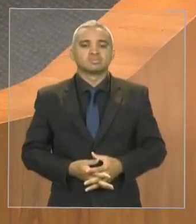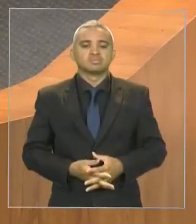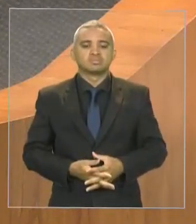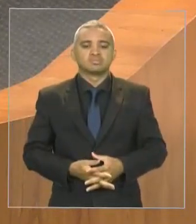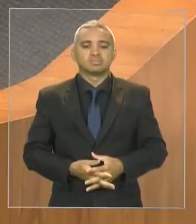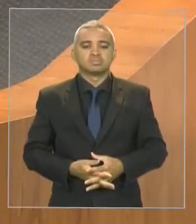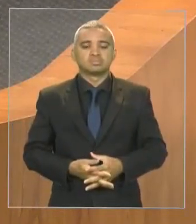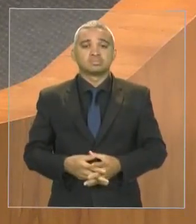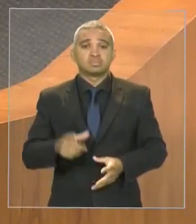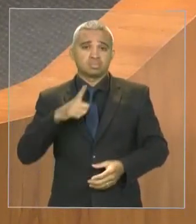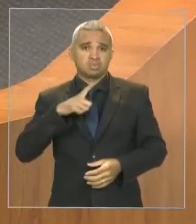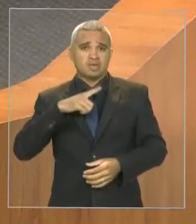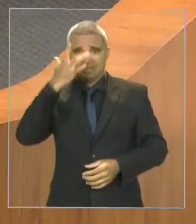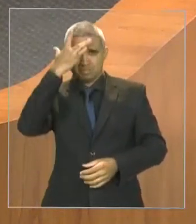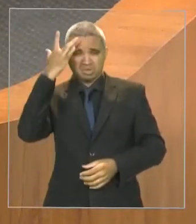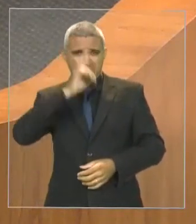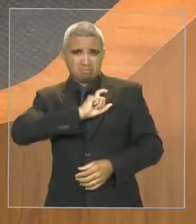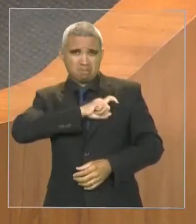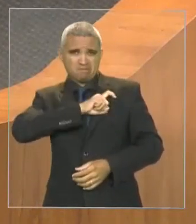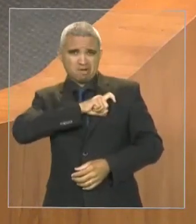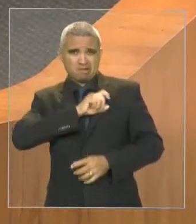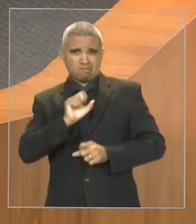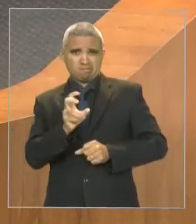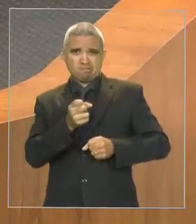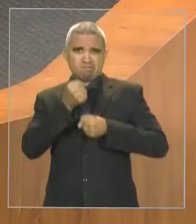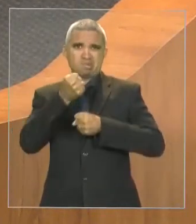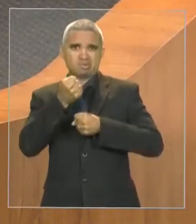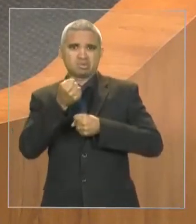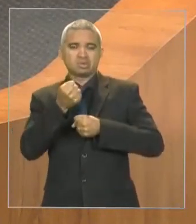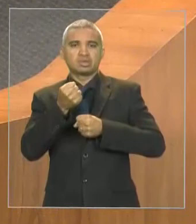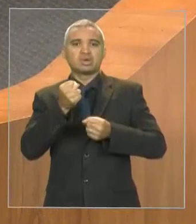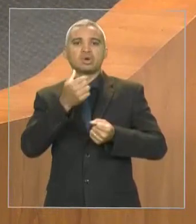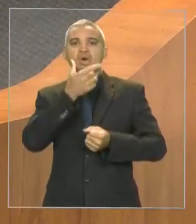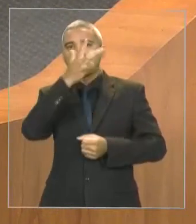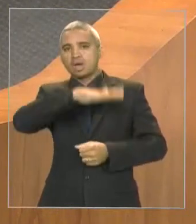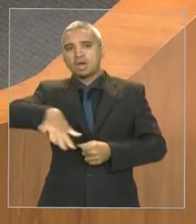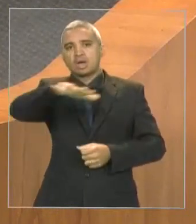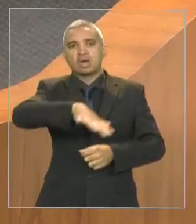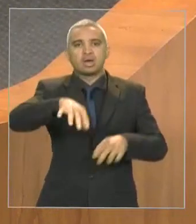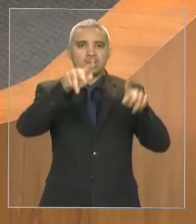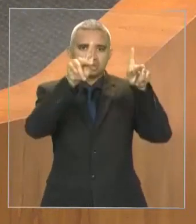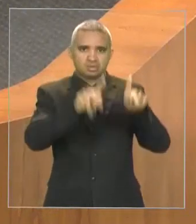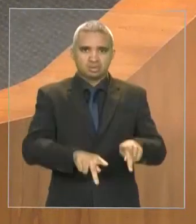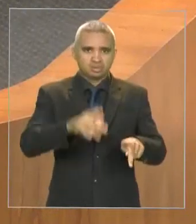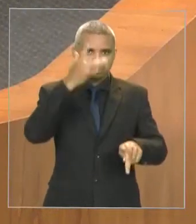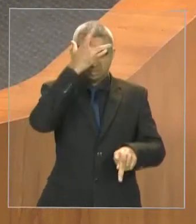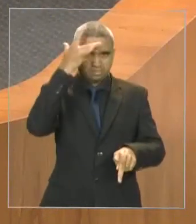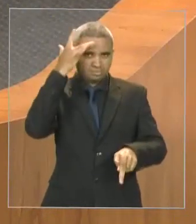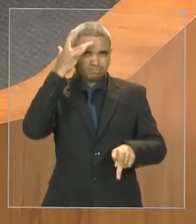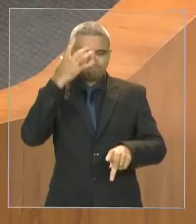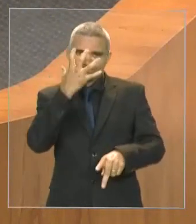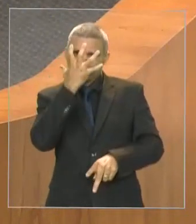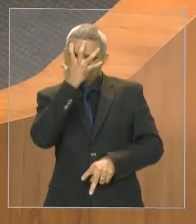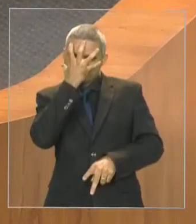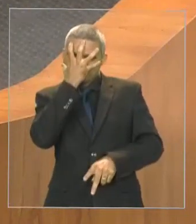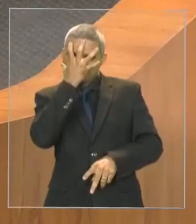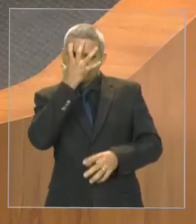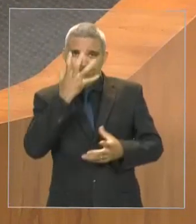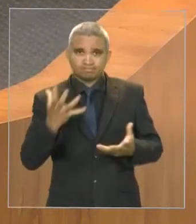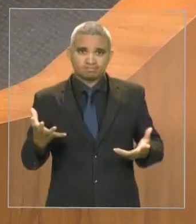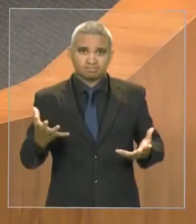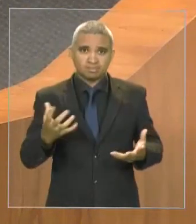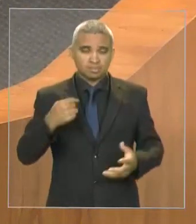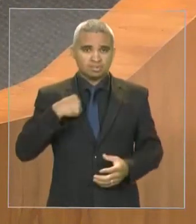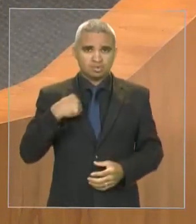os poderes nas mãos dos maus, o homem chega a desanimar a virtude e a rir-se da honra e a ter vergonha de ser honesto. Não tenho vergonha de